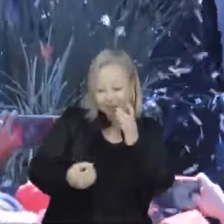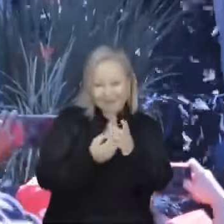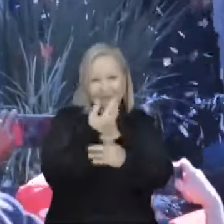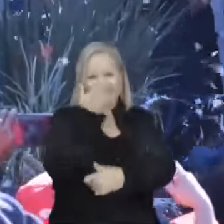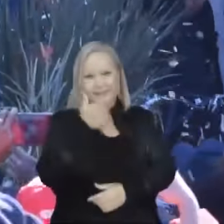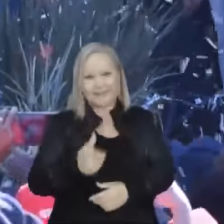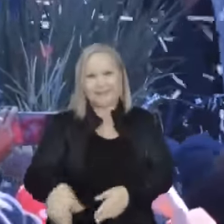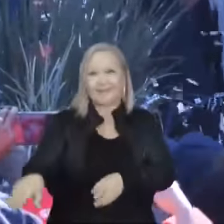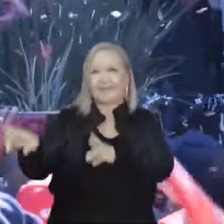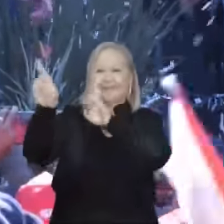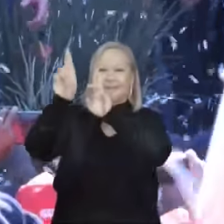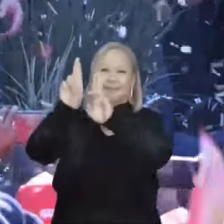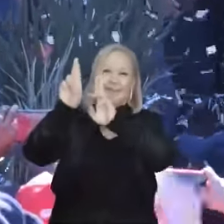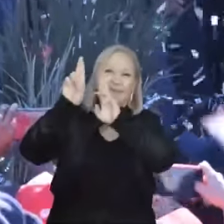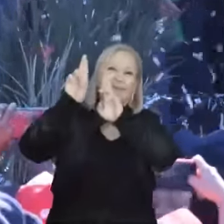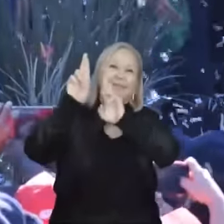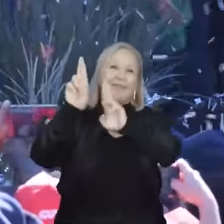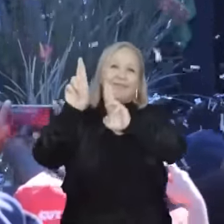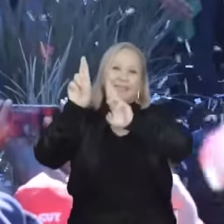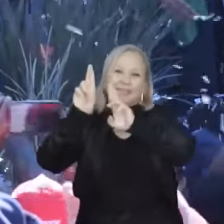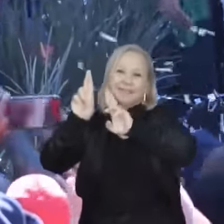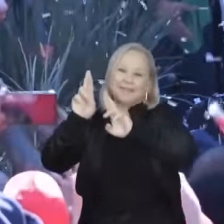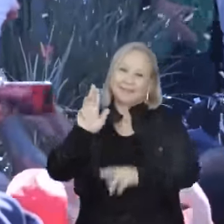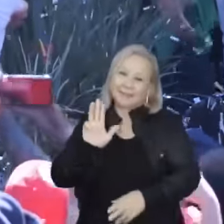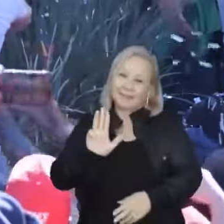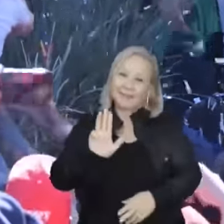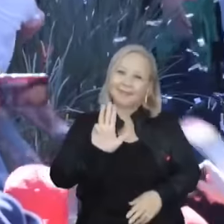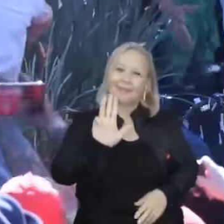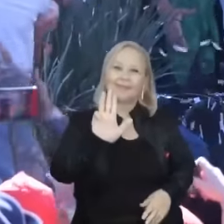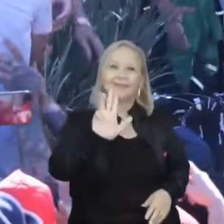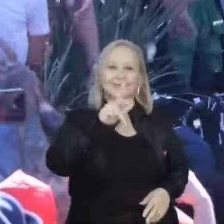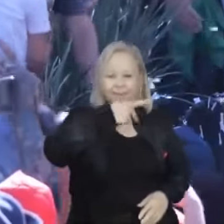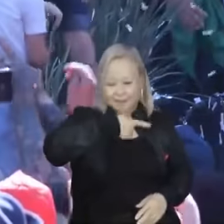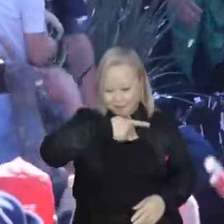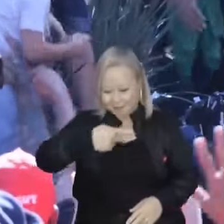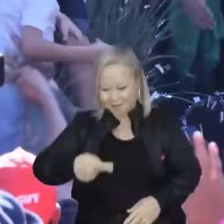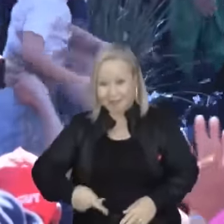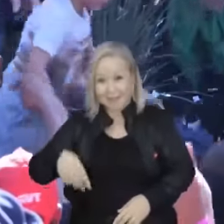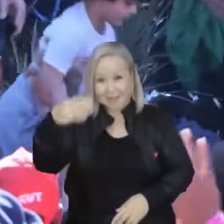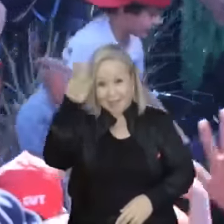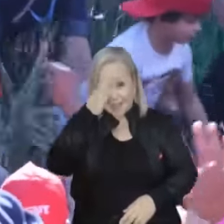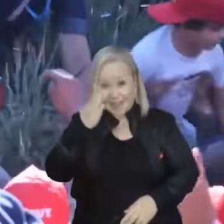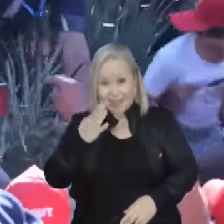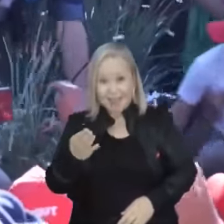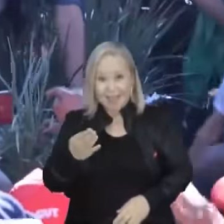Na alegria.